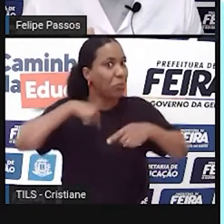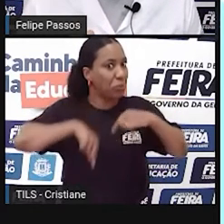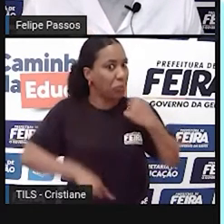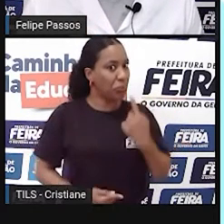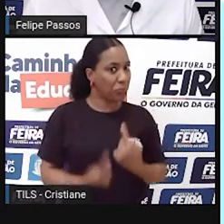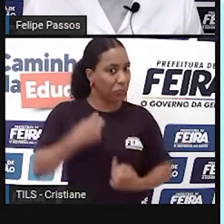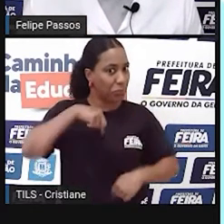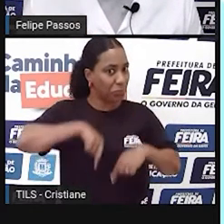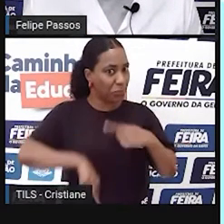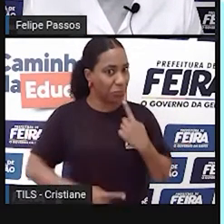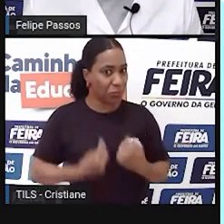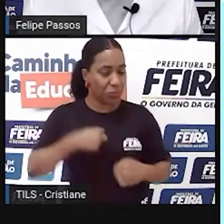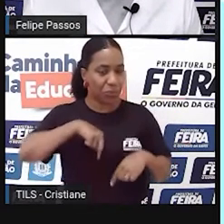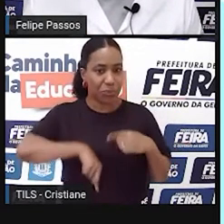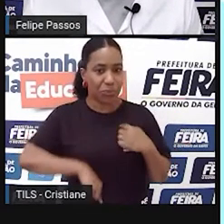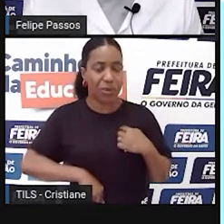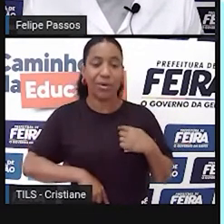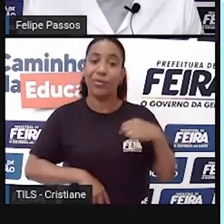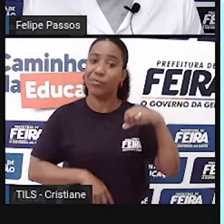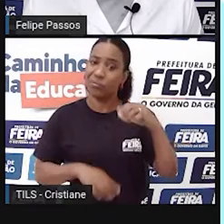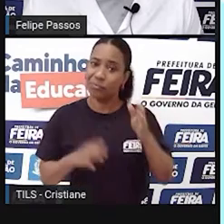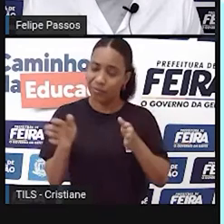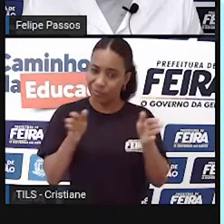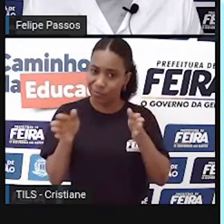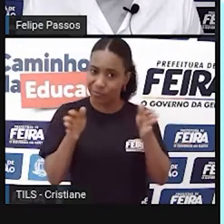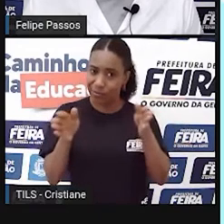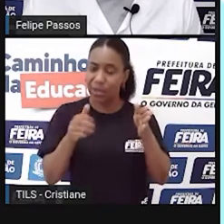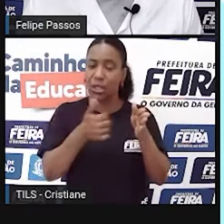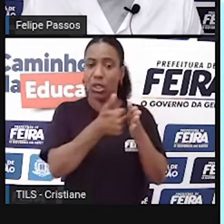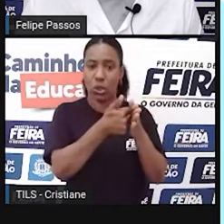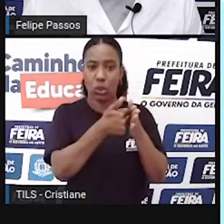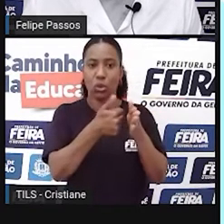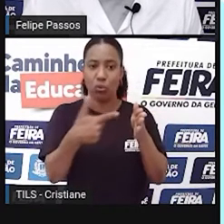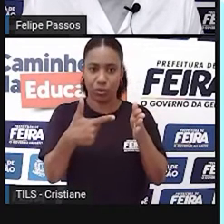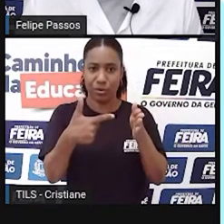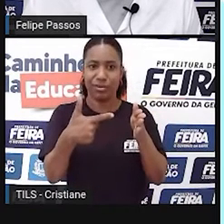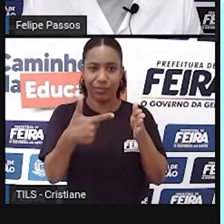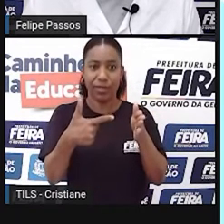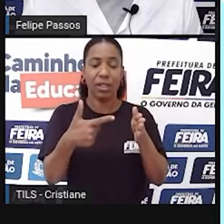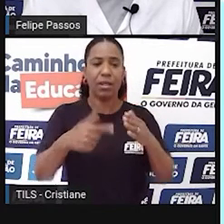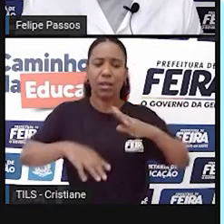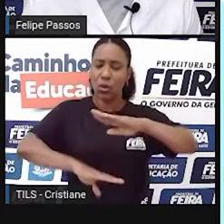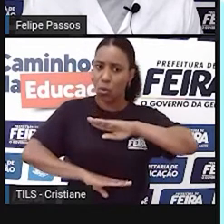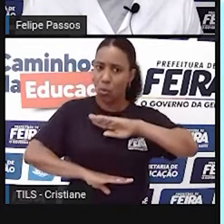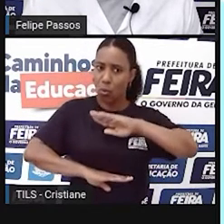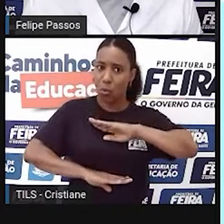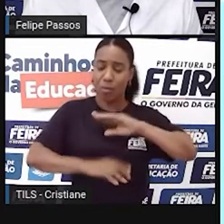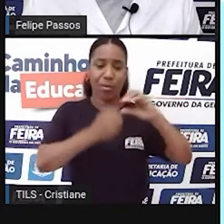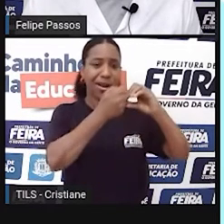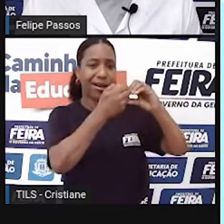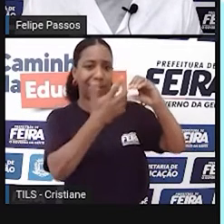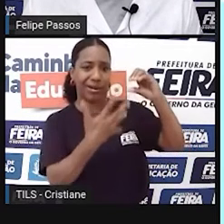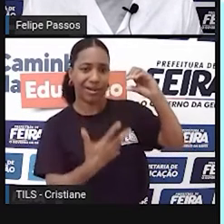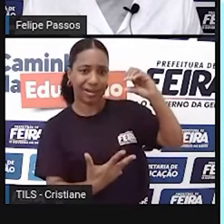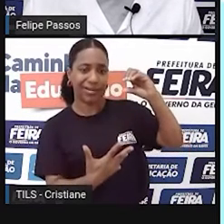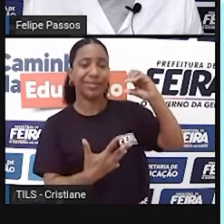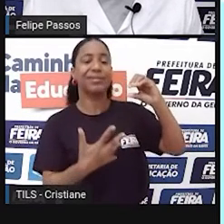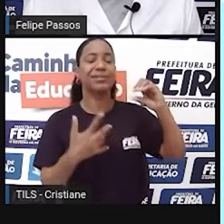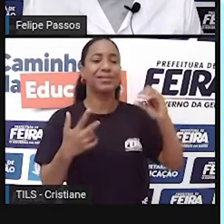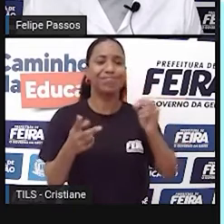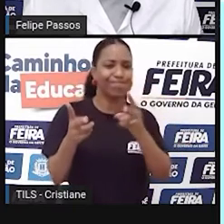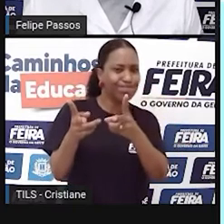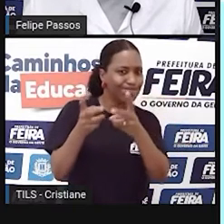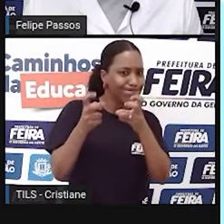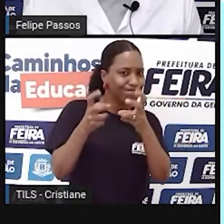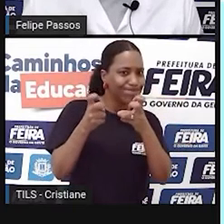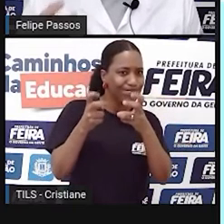na média, vão ser aos 12 anos. E vai ter uma série de características no corpo dessa pessoa, tanto menino quanto menina, que